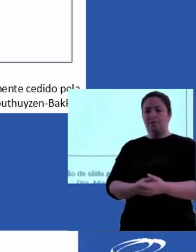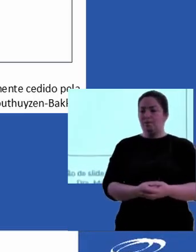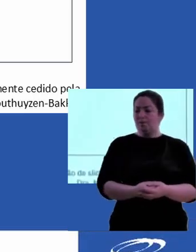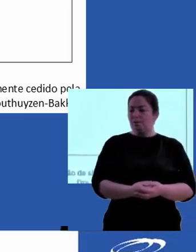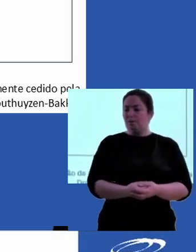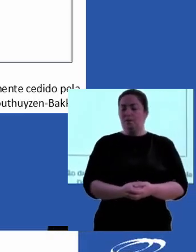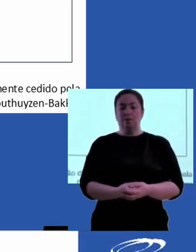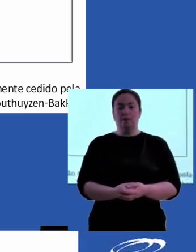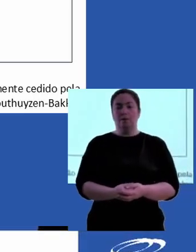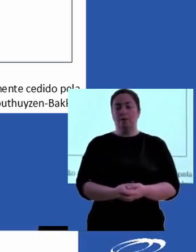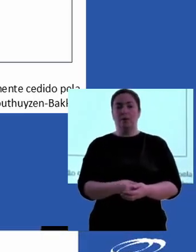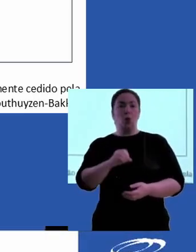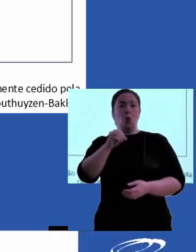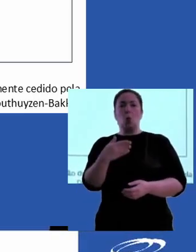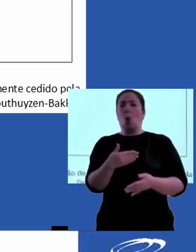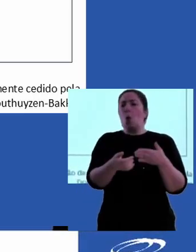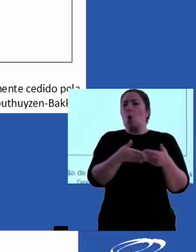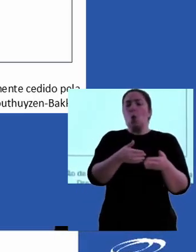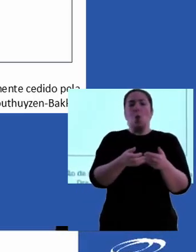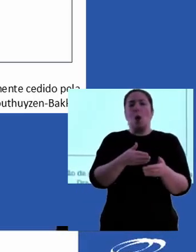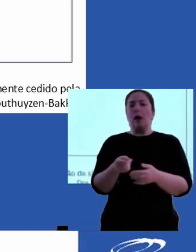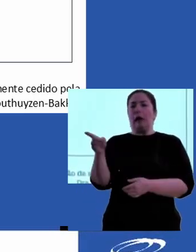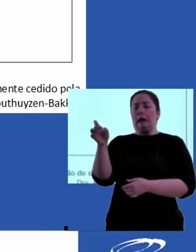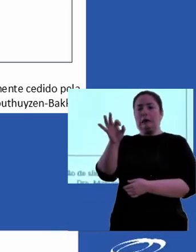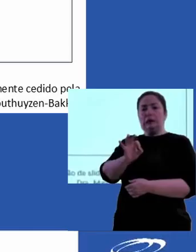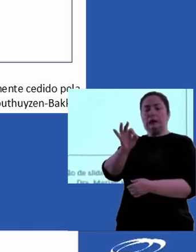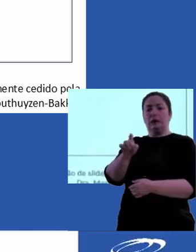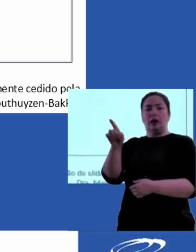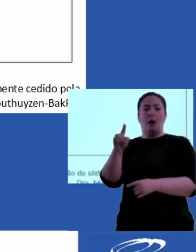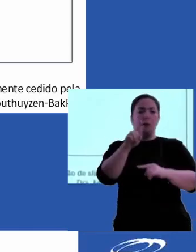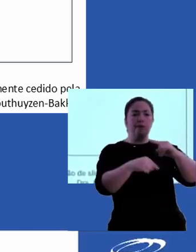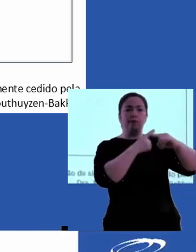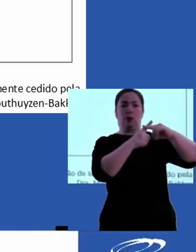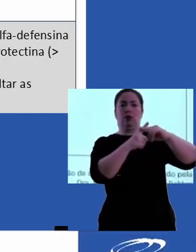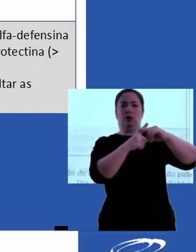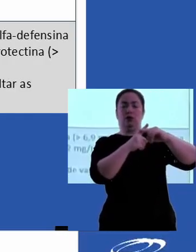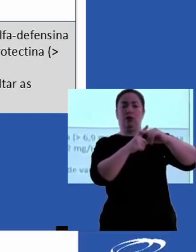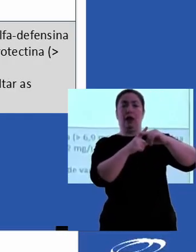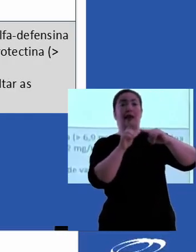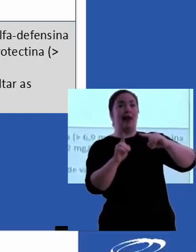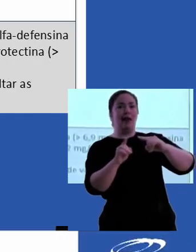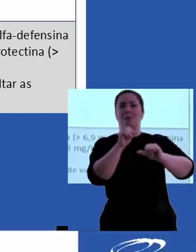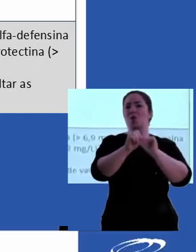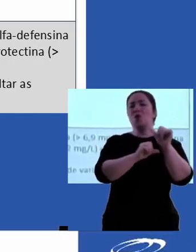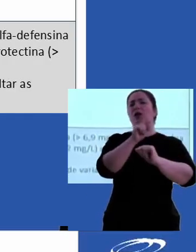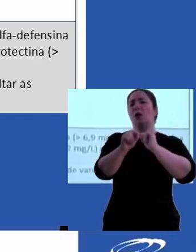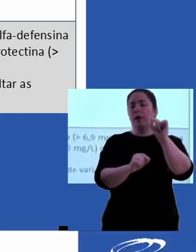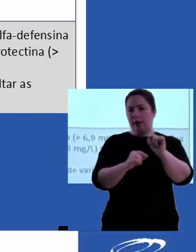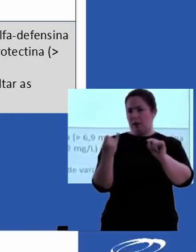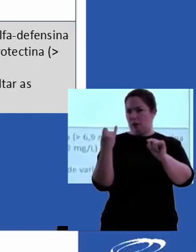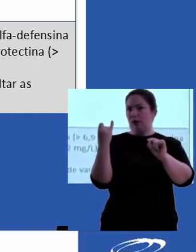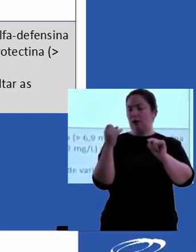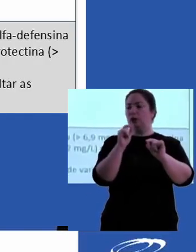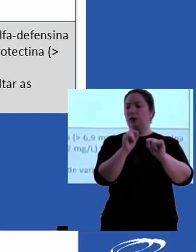74%, ou qualquer biomarcador sinovial alternativo positivo. E aí vem outra mudança importante, porque é